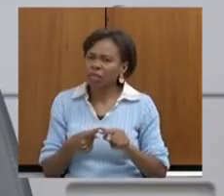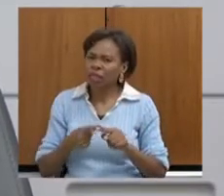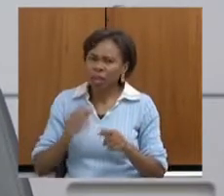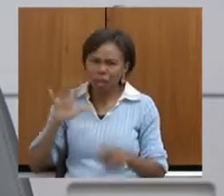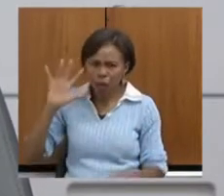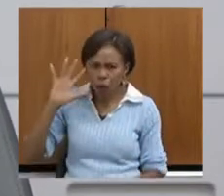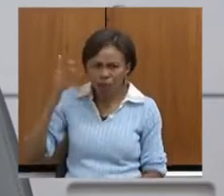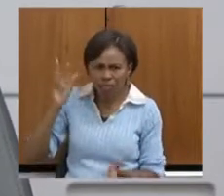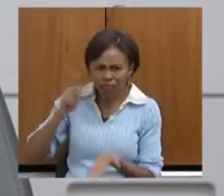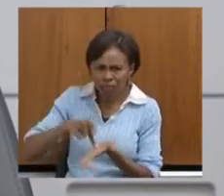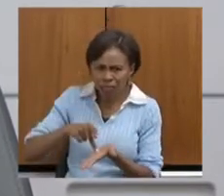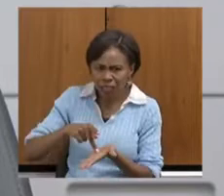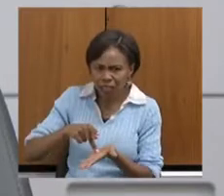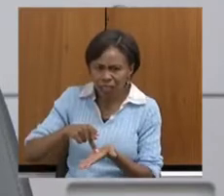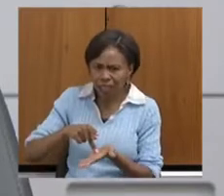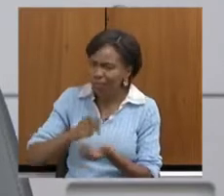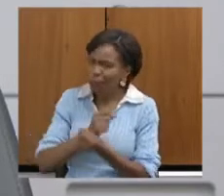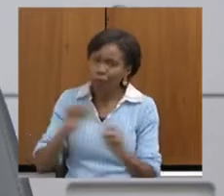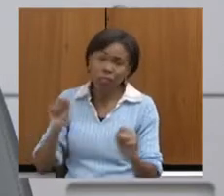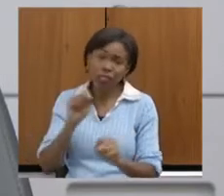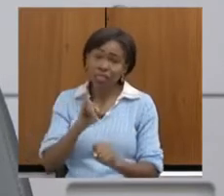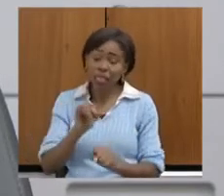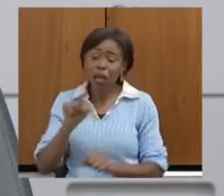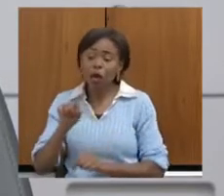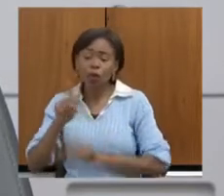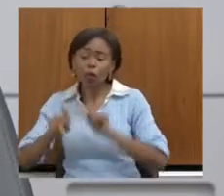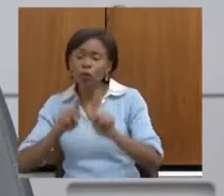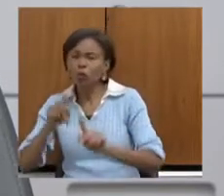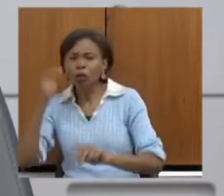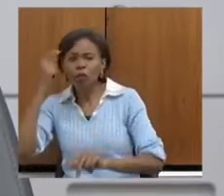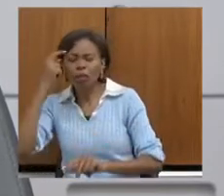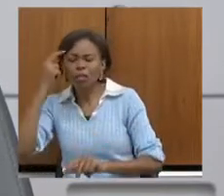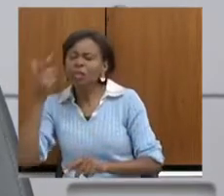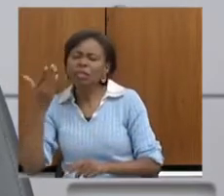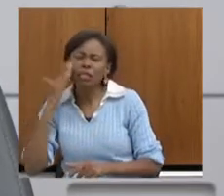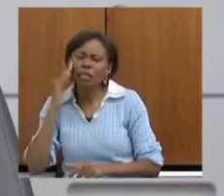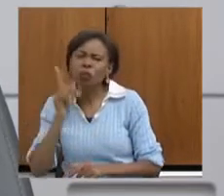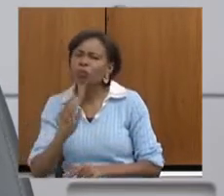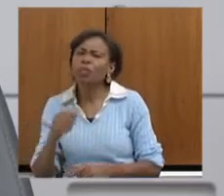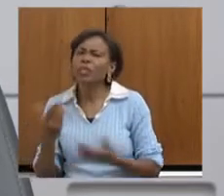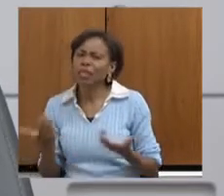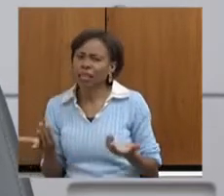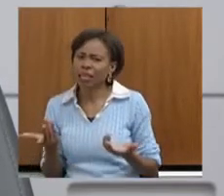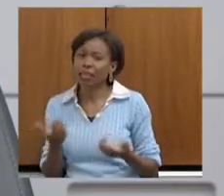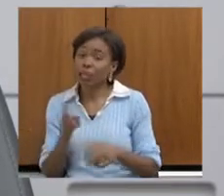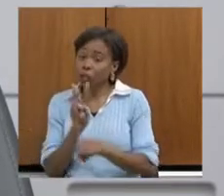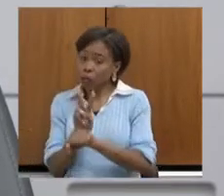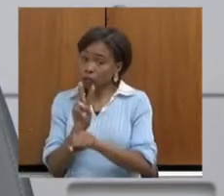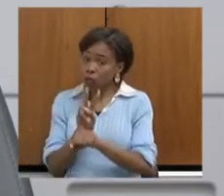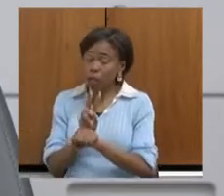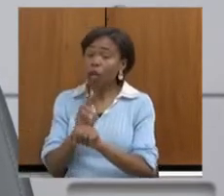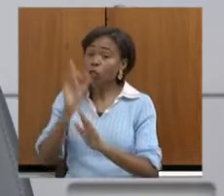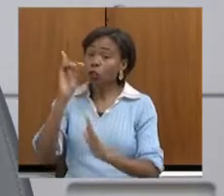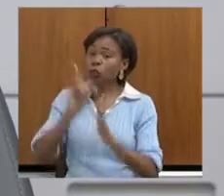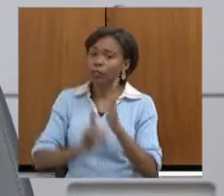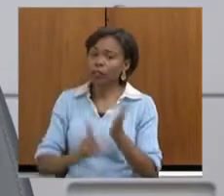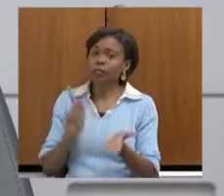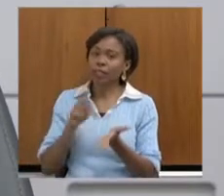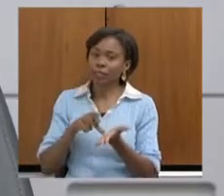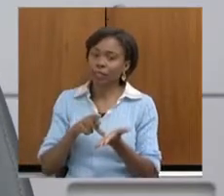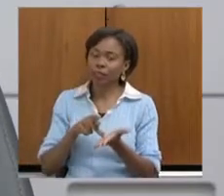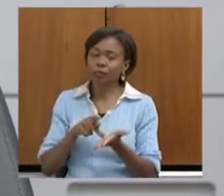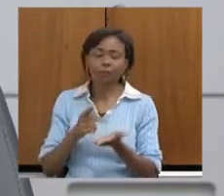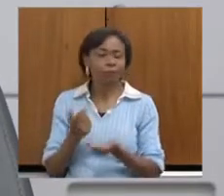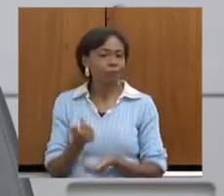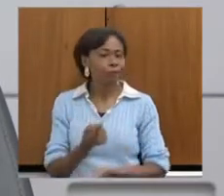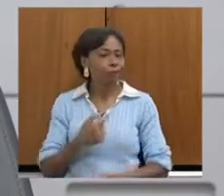sem que as pessoas possam dizer que entendem por reparação e de algum modo buscamos preservar esse direito mas sabemos que